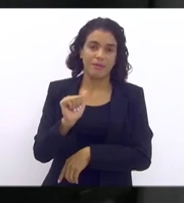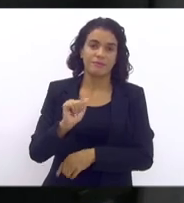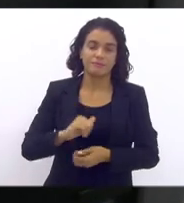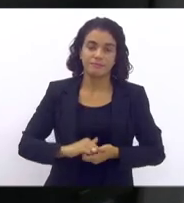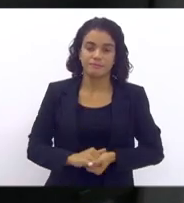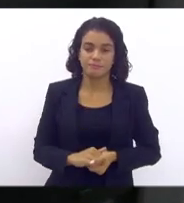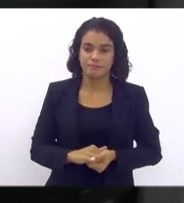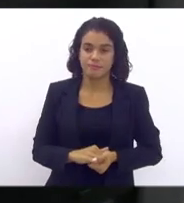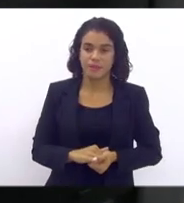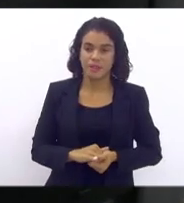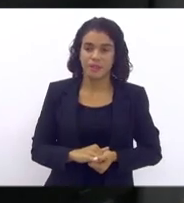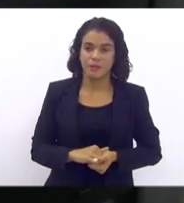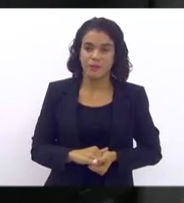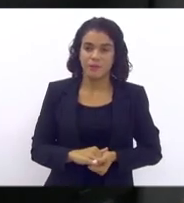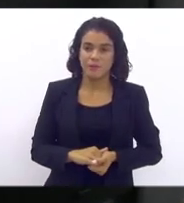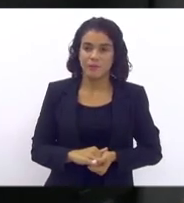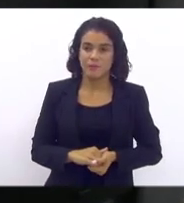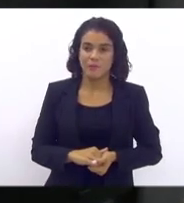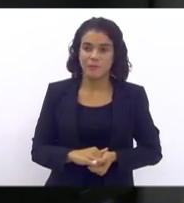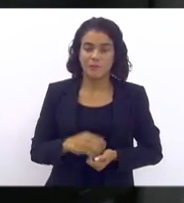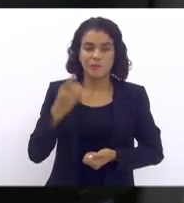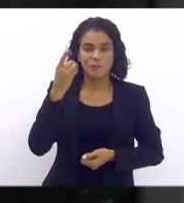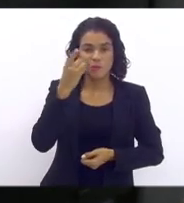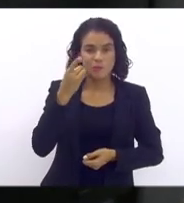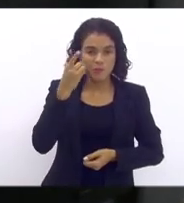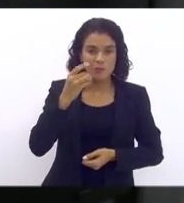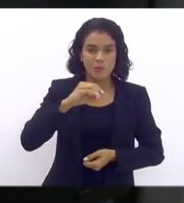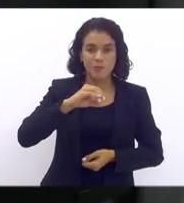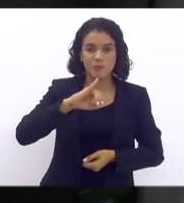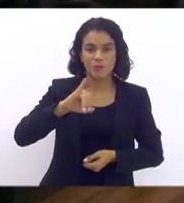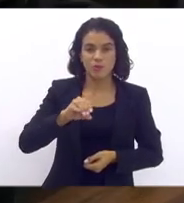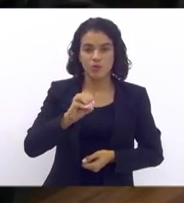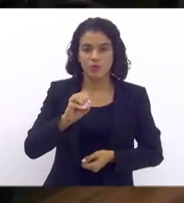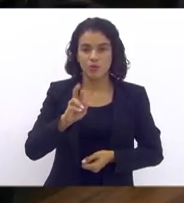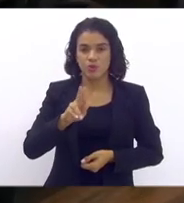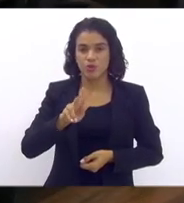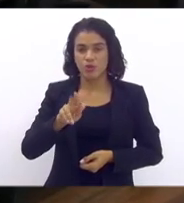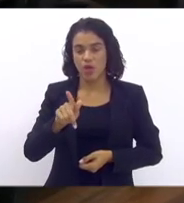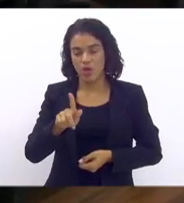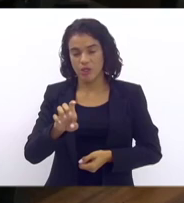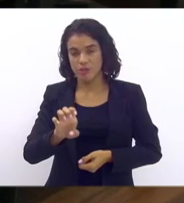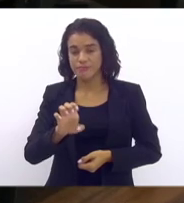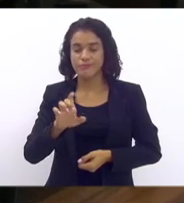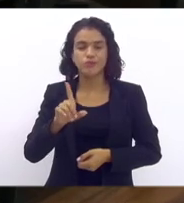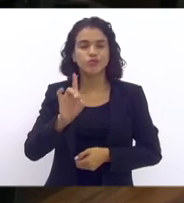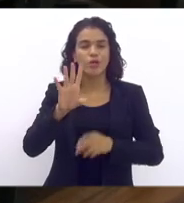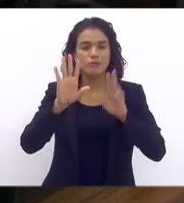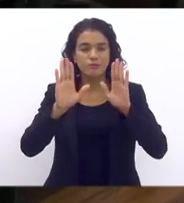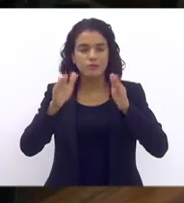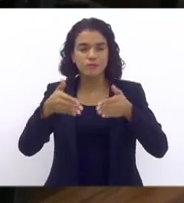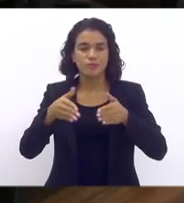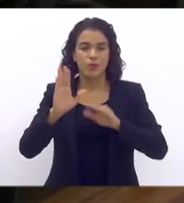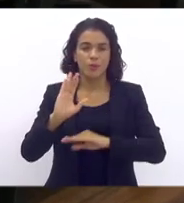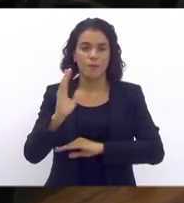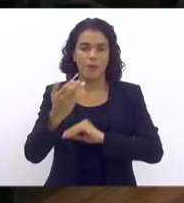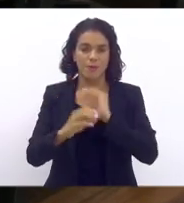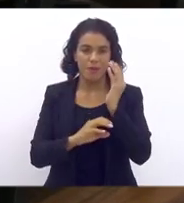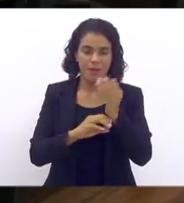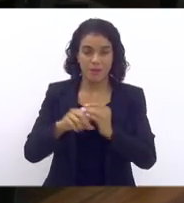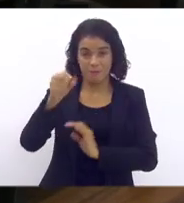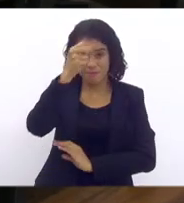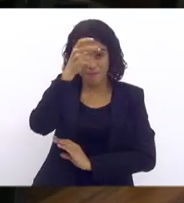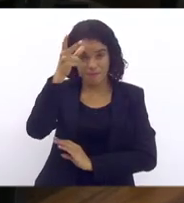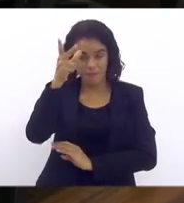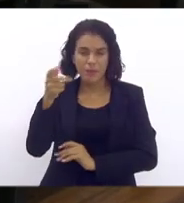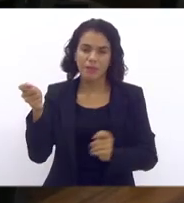de vocês deputado Jorge Felipe Neto Presidente só vou insistir na questão do meio ambiente Municipal acho que pode